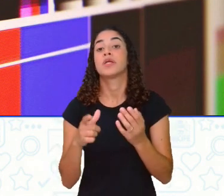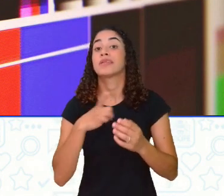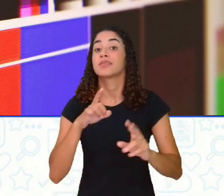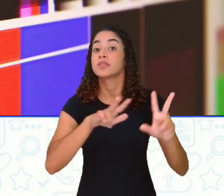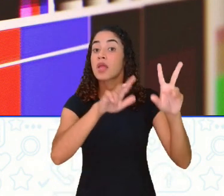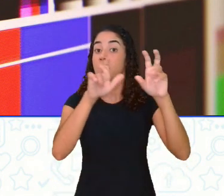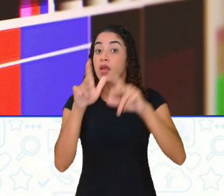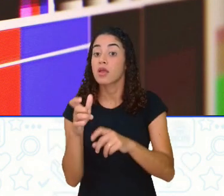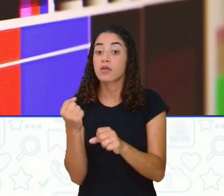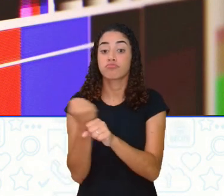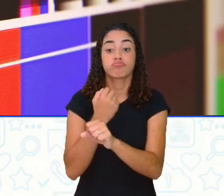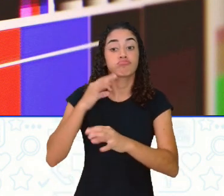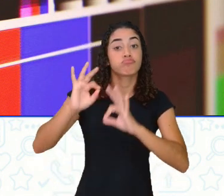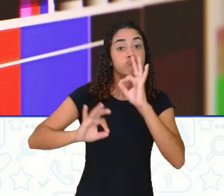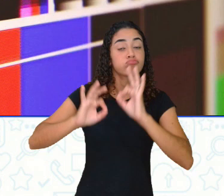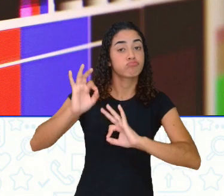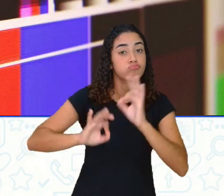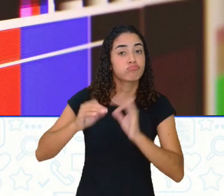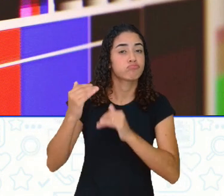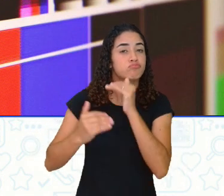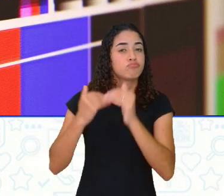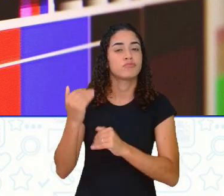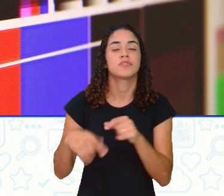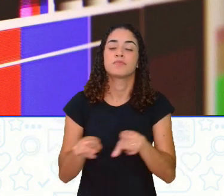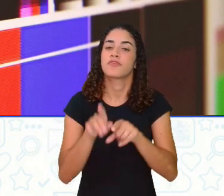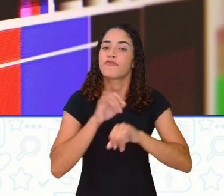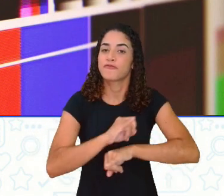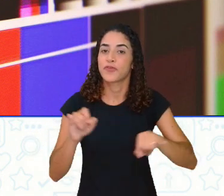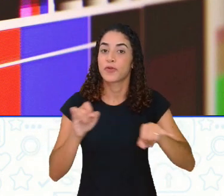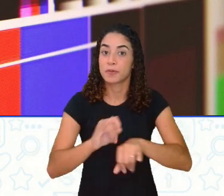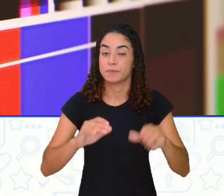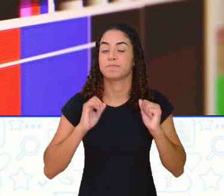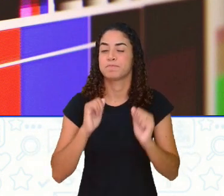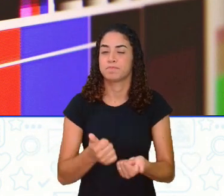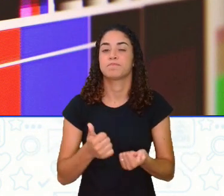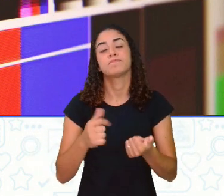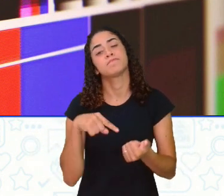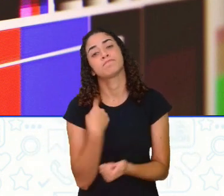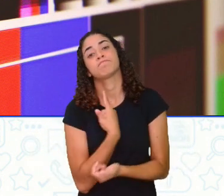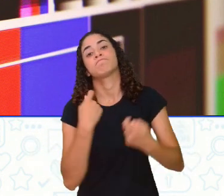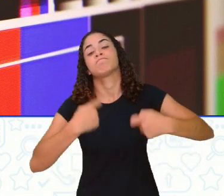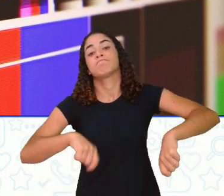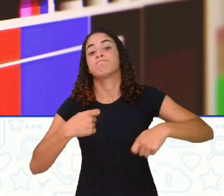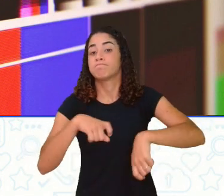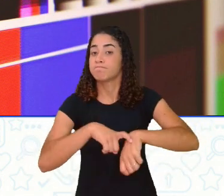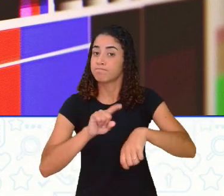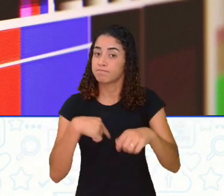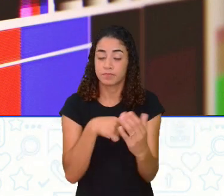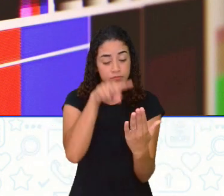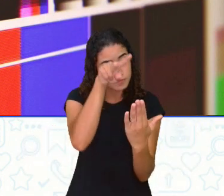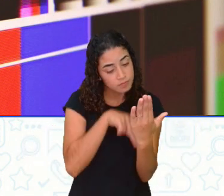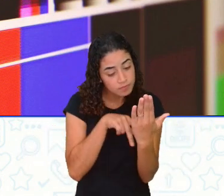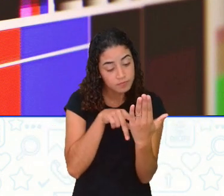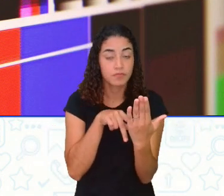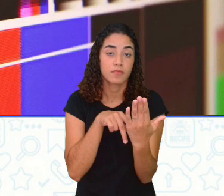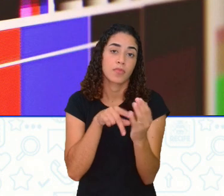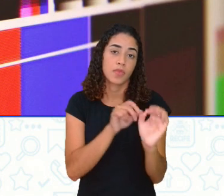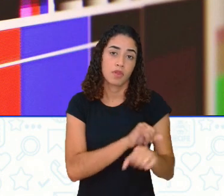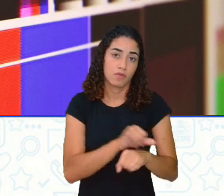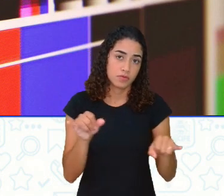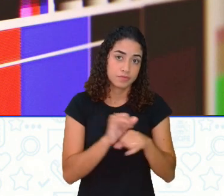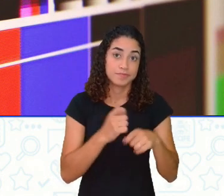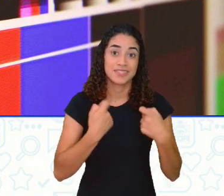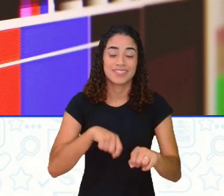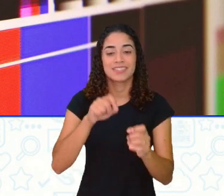sendo construída ali, sendo explicitada e sendo informada. Então, a gente precisa, quando a gente lê uma notícia, além de observar todos esses